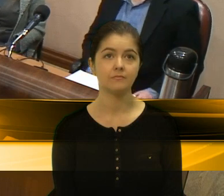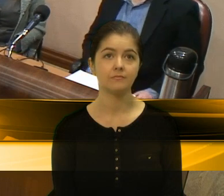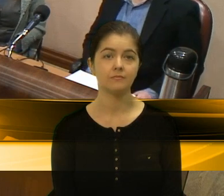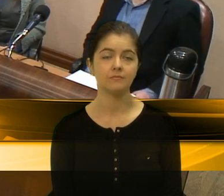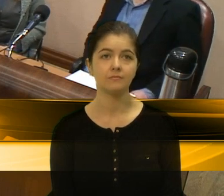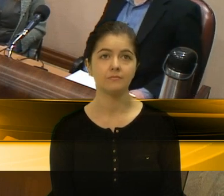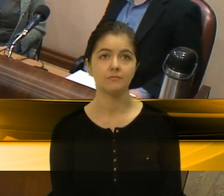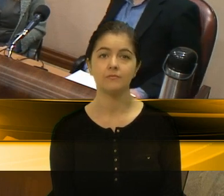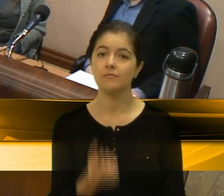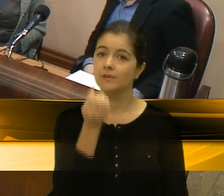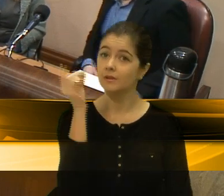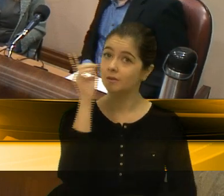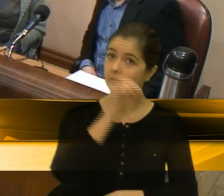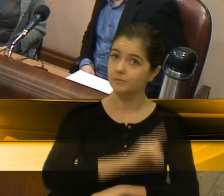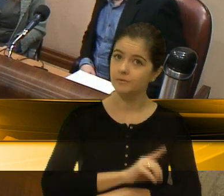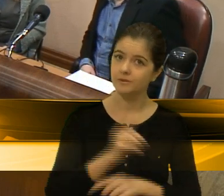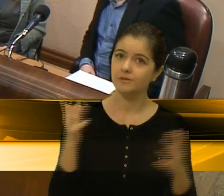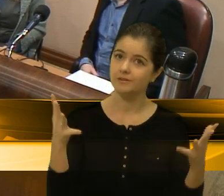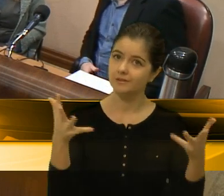obrigada. Bom dia a todos.